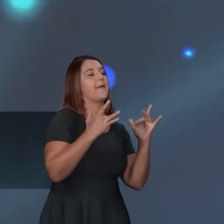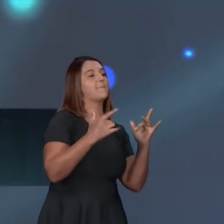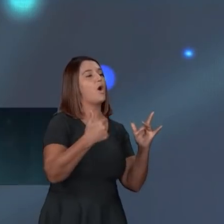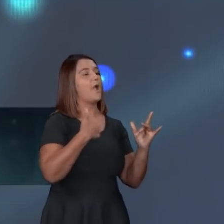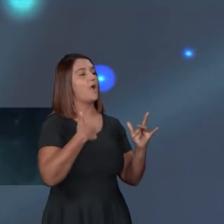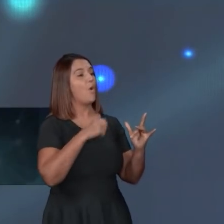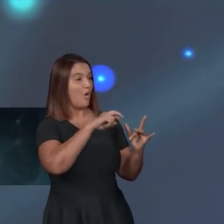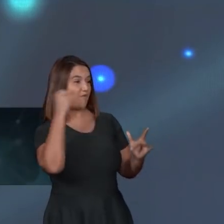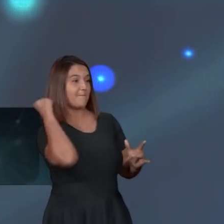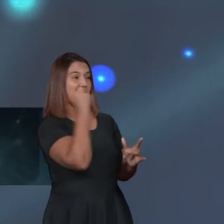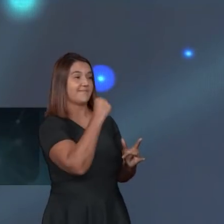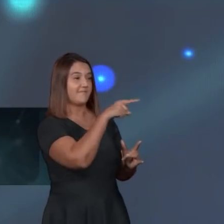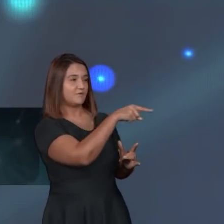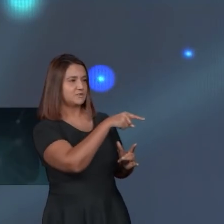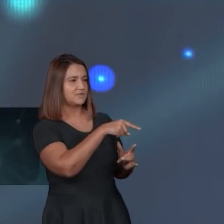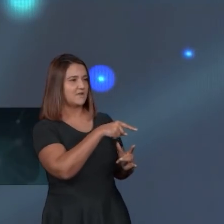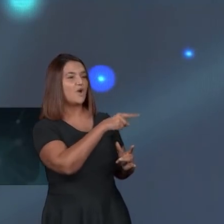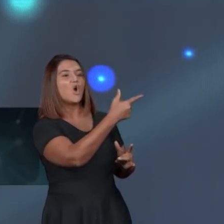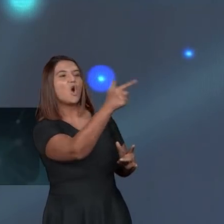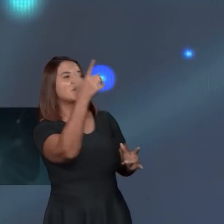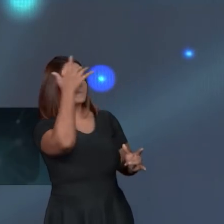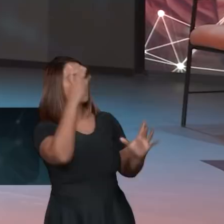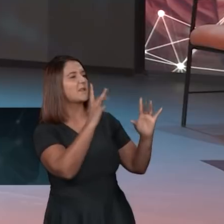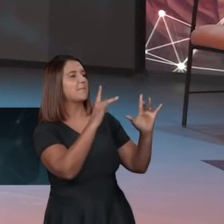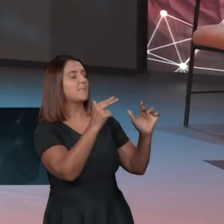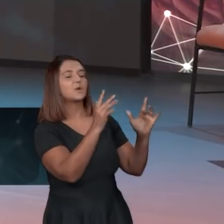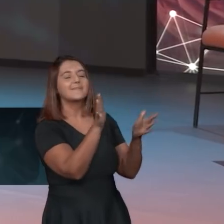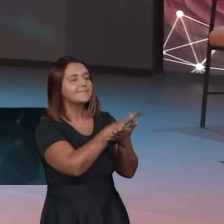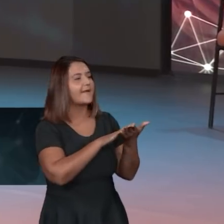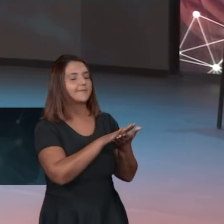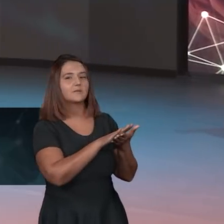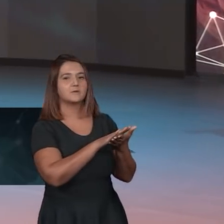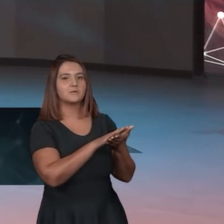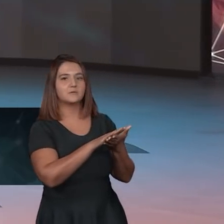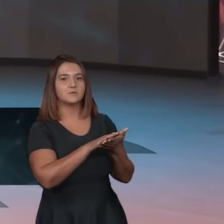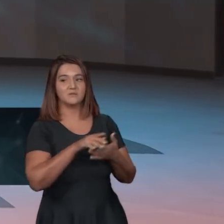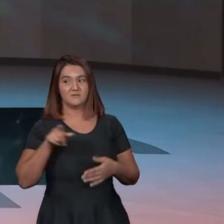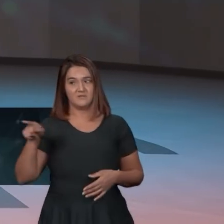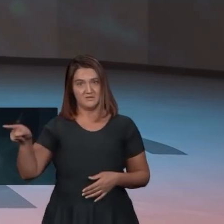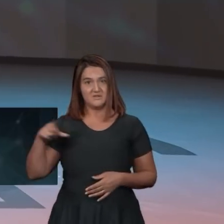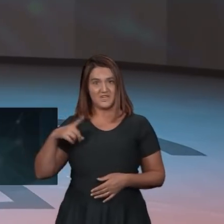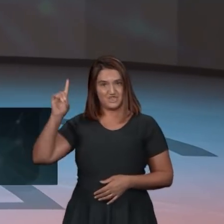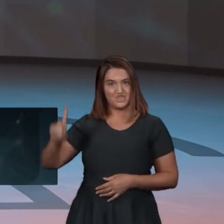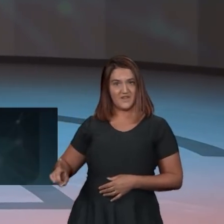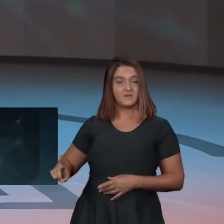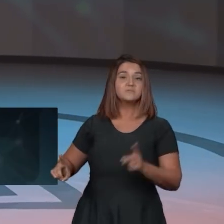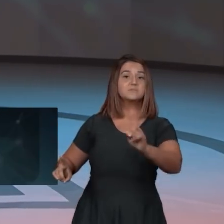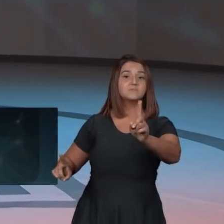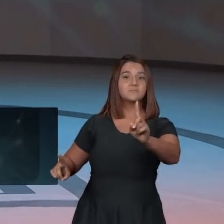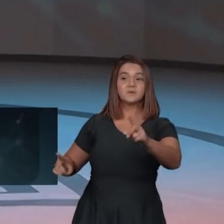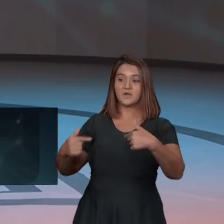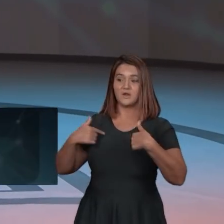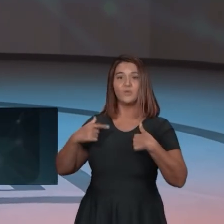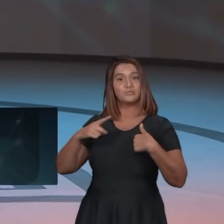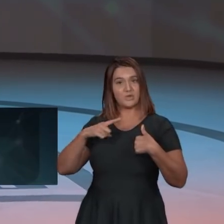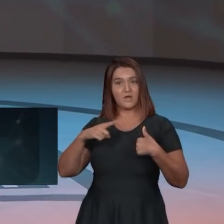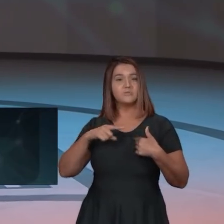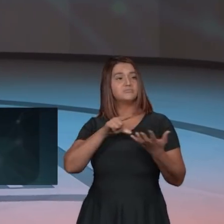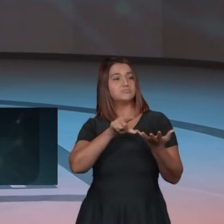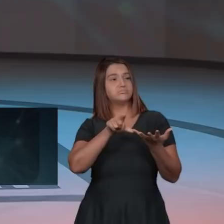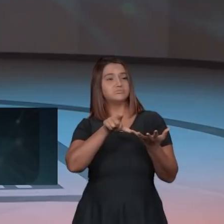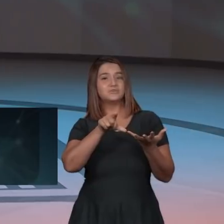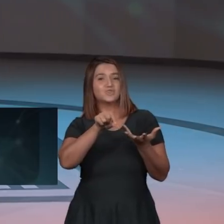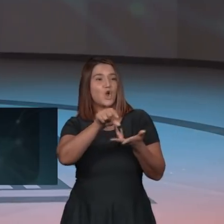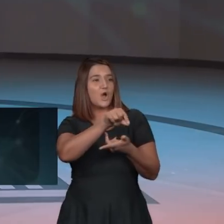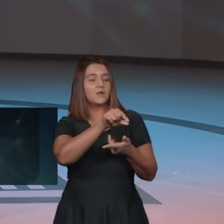então vou matar você e não deixarei você namorar mais ninguém. Esse rapaz não tem o direito de fazer isso porque aquela menina tem várias escolhas, ela